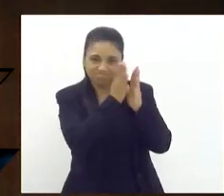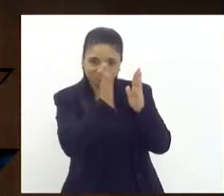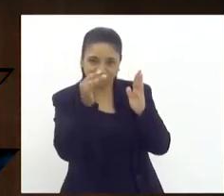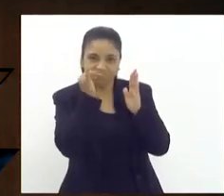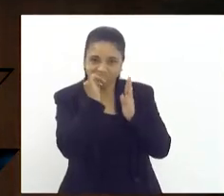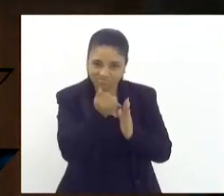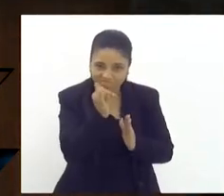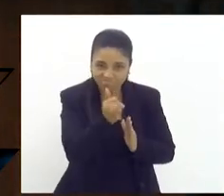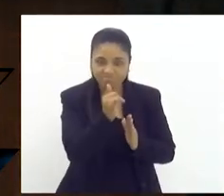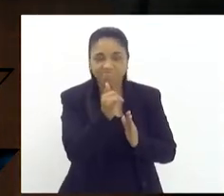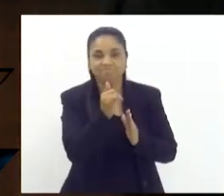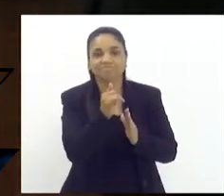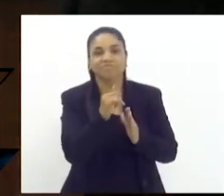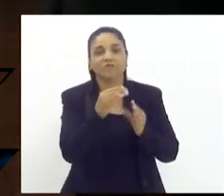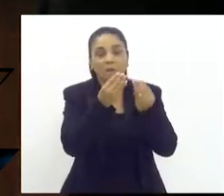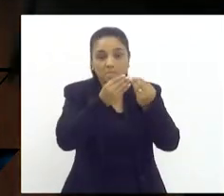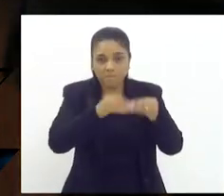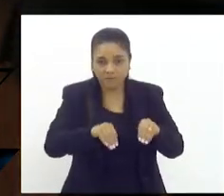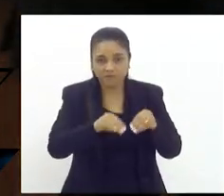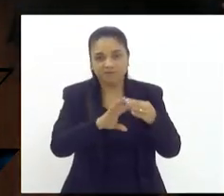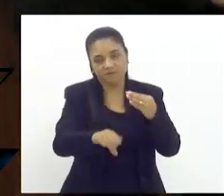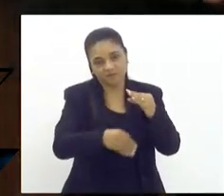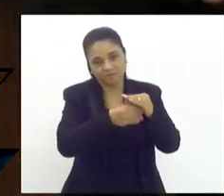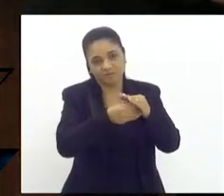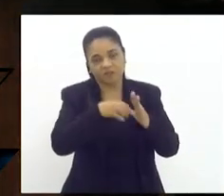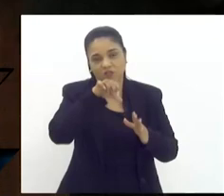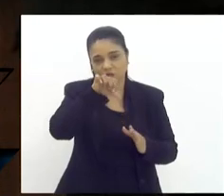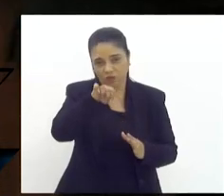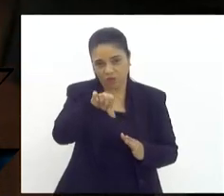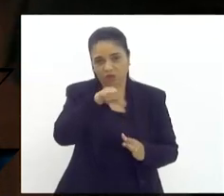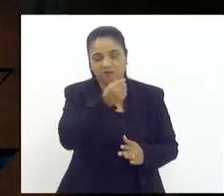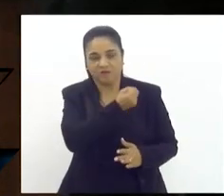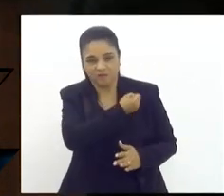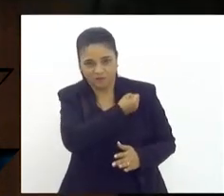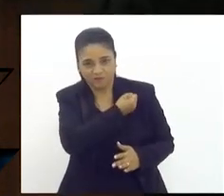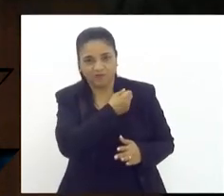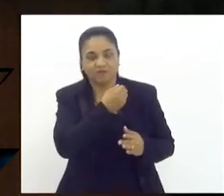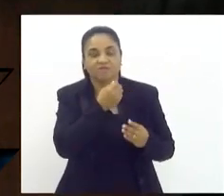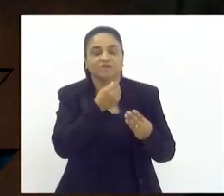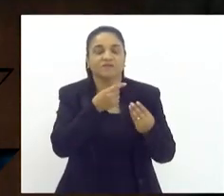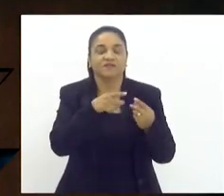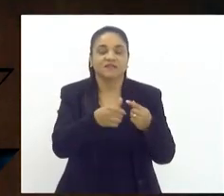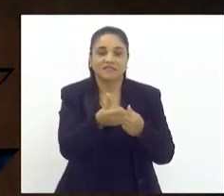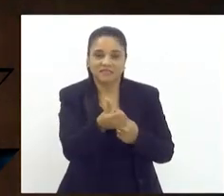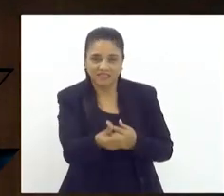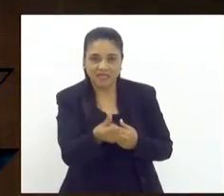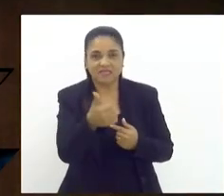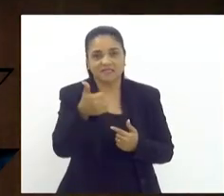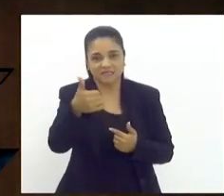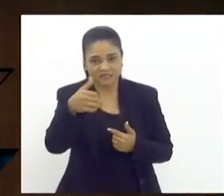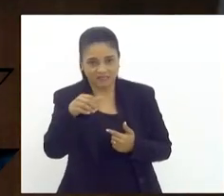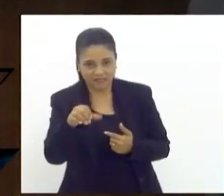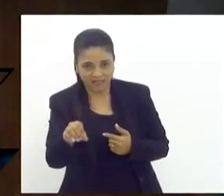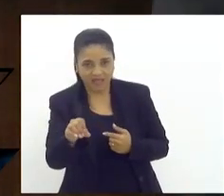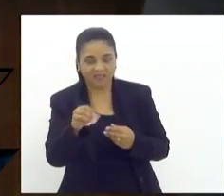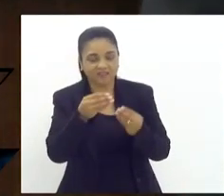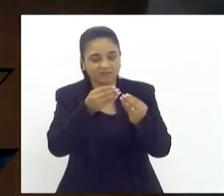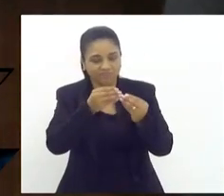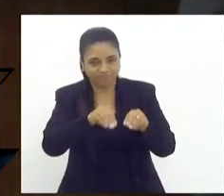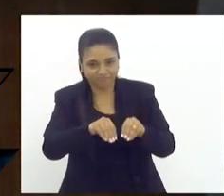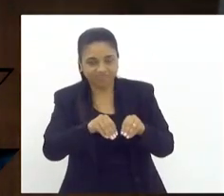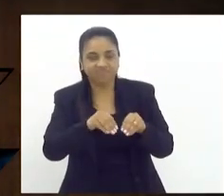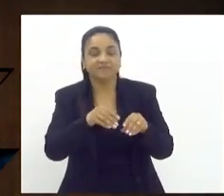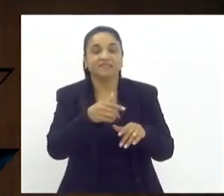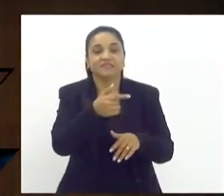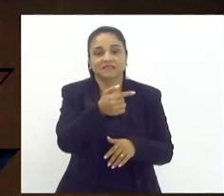ordem prejudicadas emendas número 9 pela rejeição da emenda número 6 número 10 pela rejeição da emenda